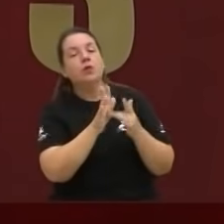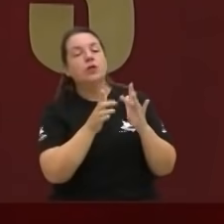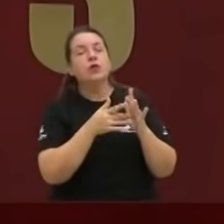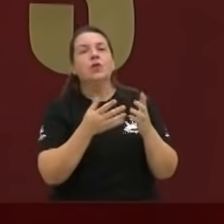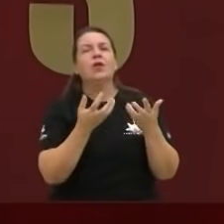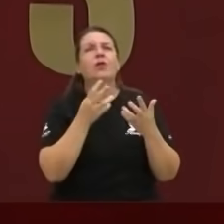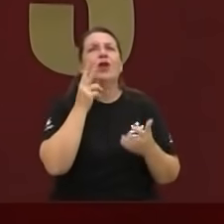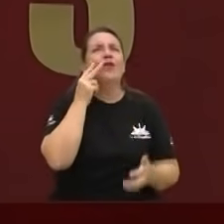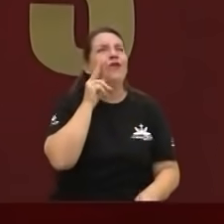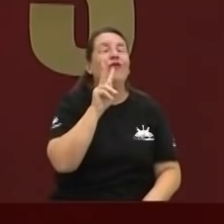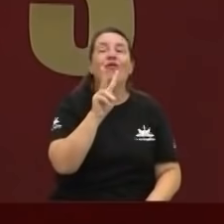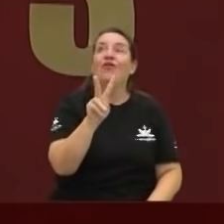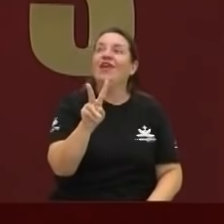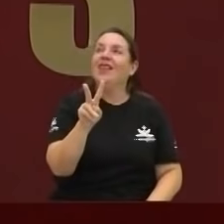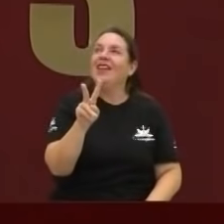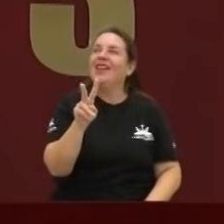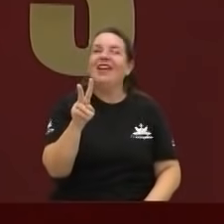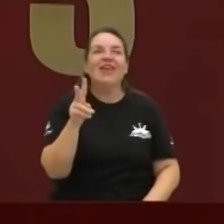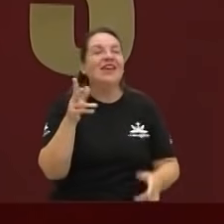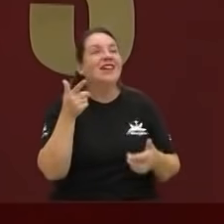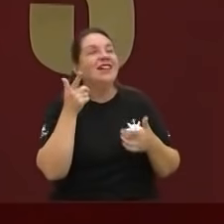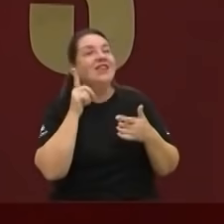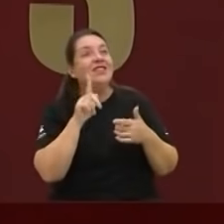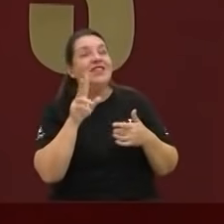que eu enxergue.